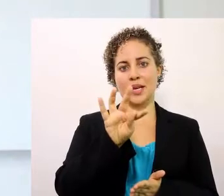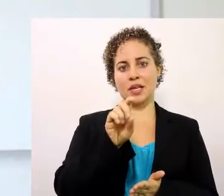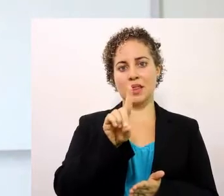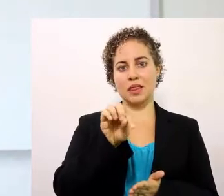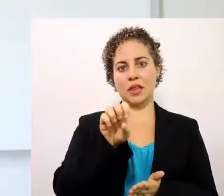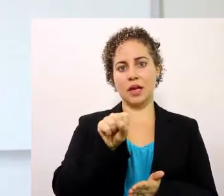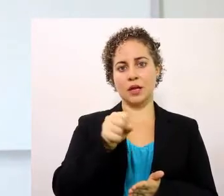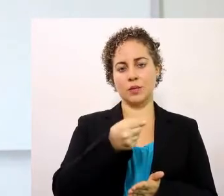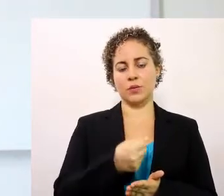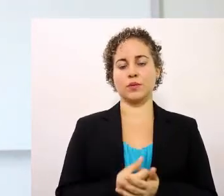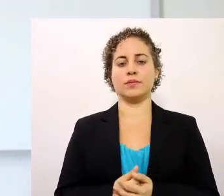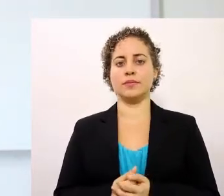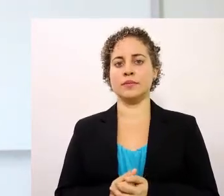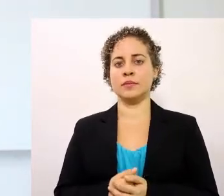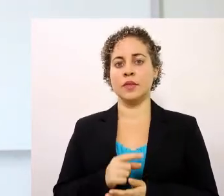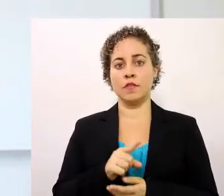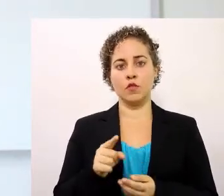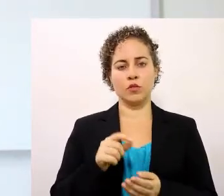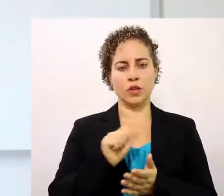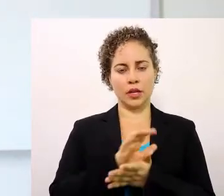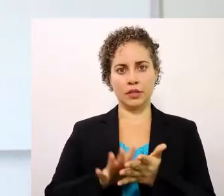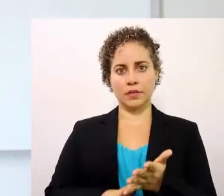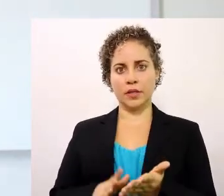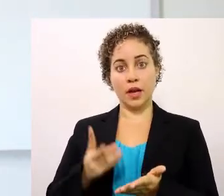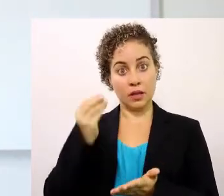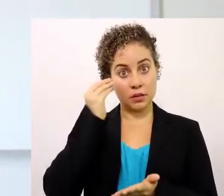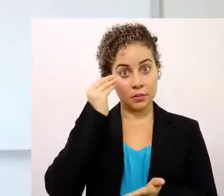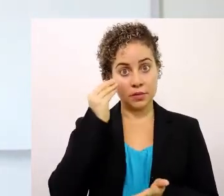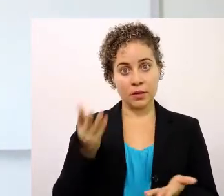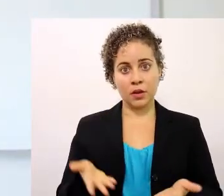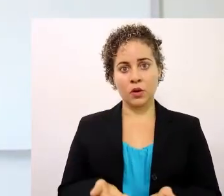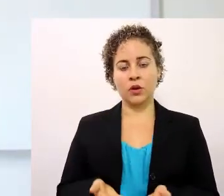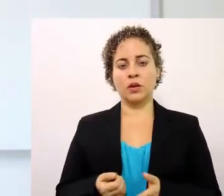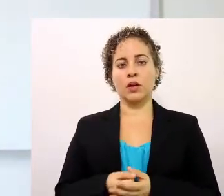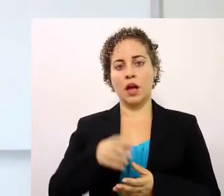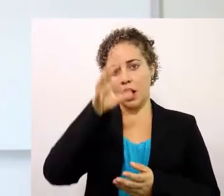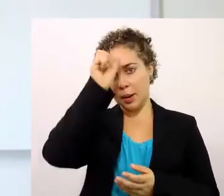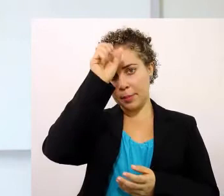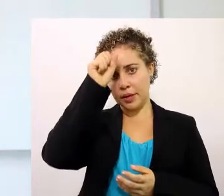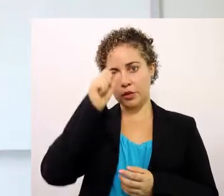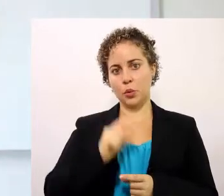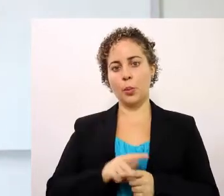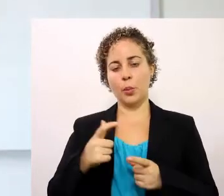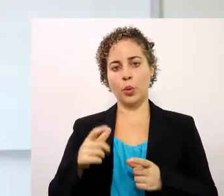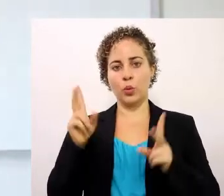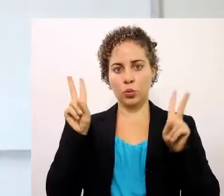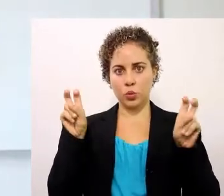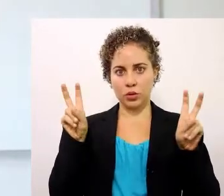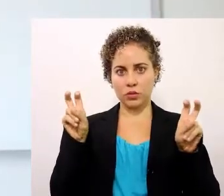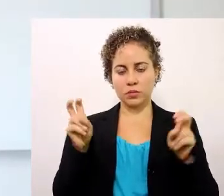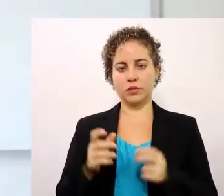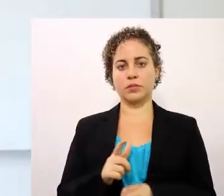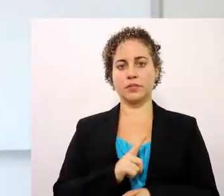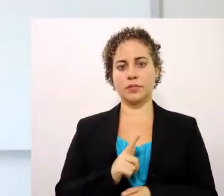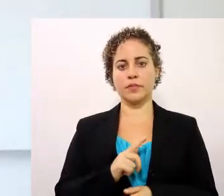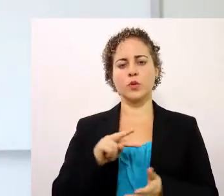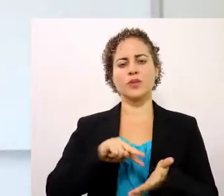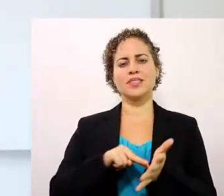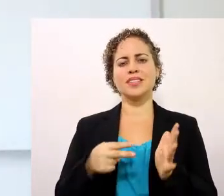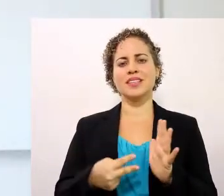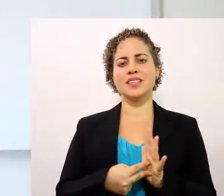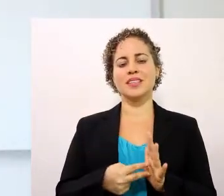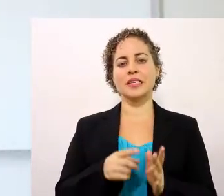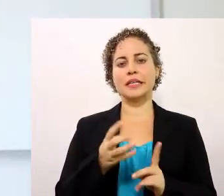coisa? Veja no seu caderno de atividade e aprenda um pouco mais sobre o assunto. O que